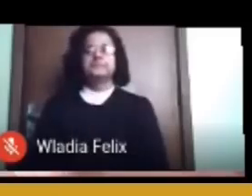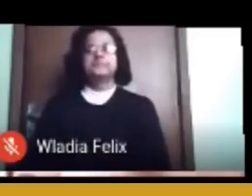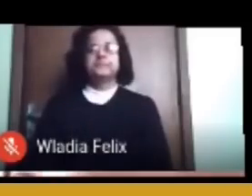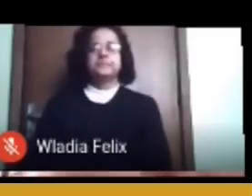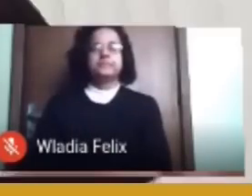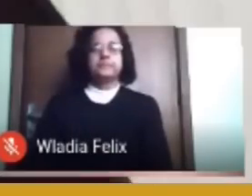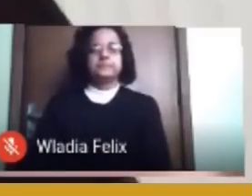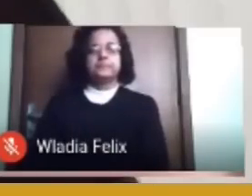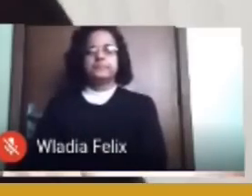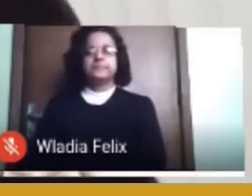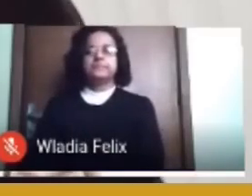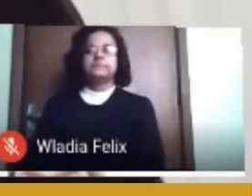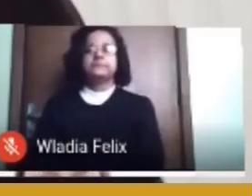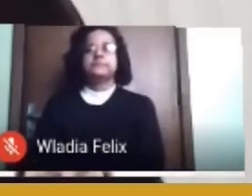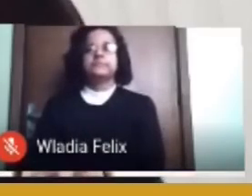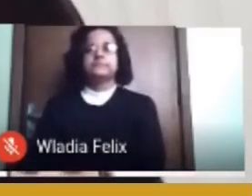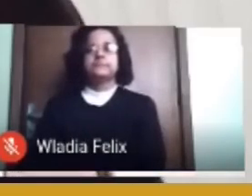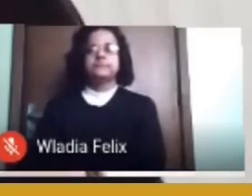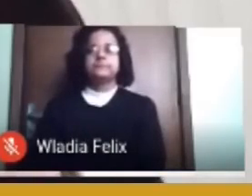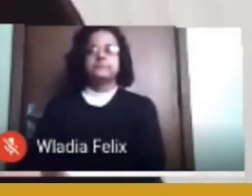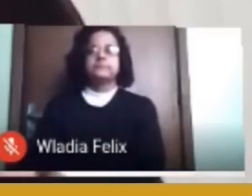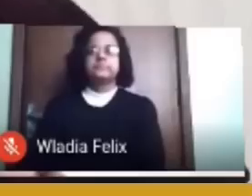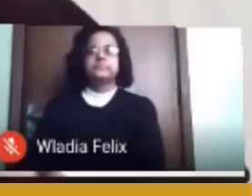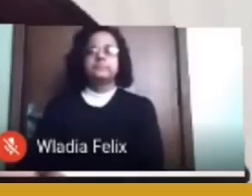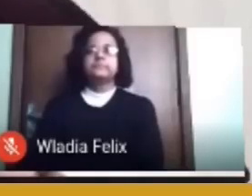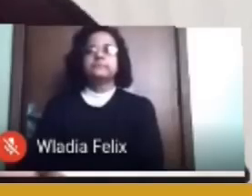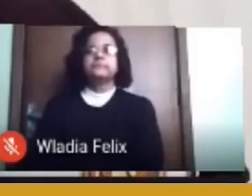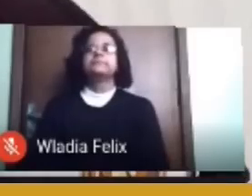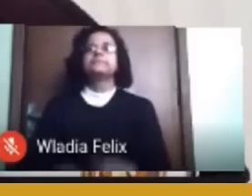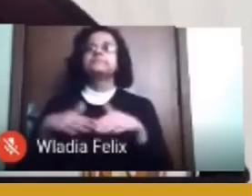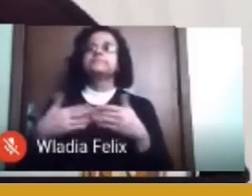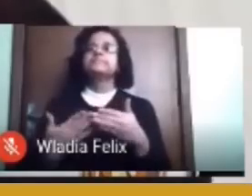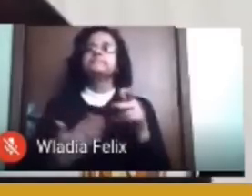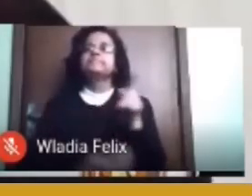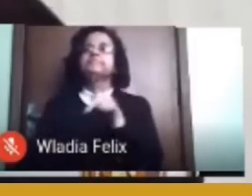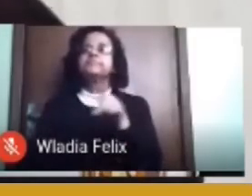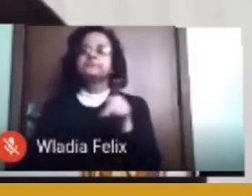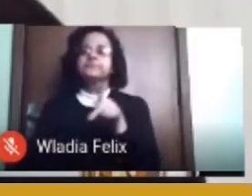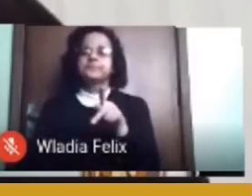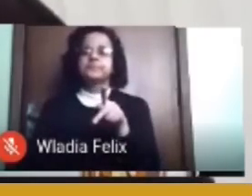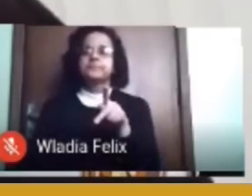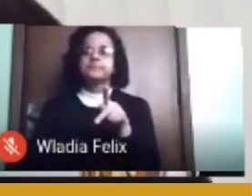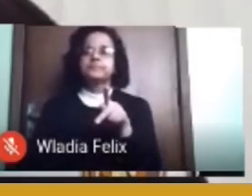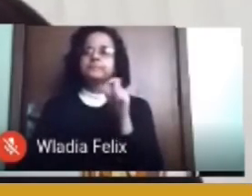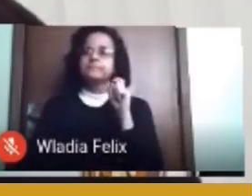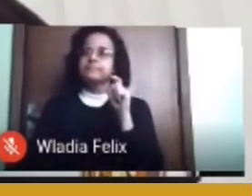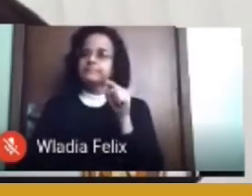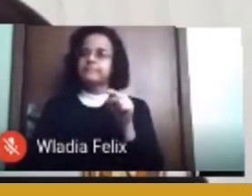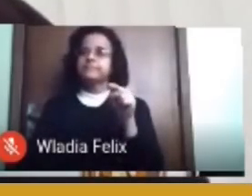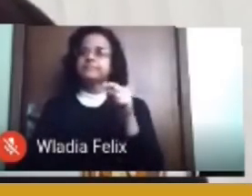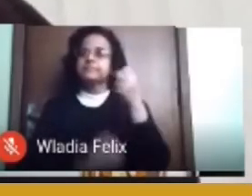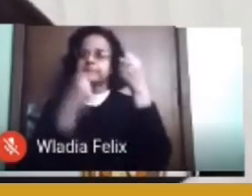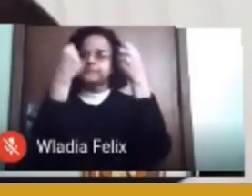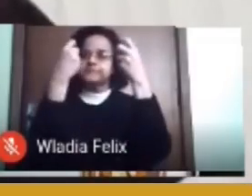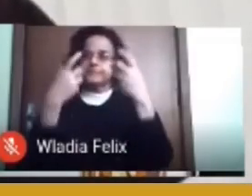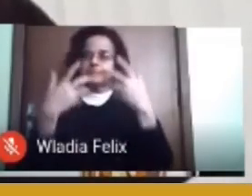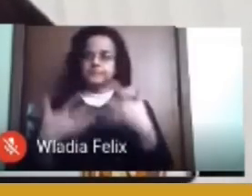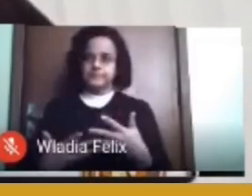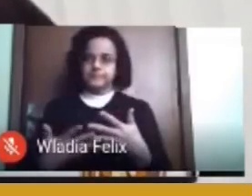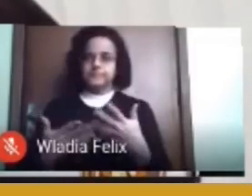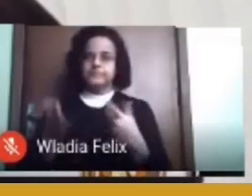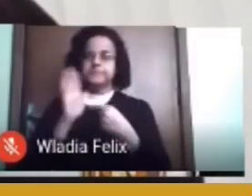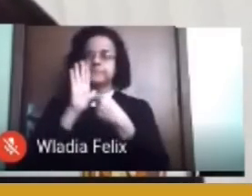Professor, na sua fala foi mencionado a respeito da notificação, a ficha